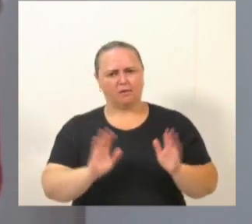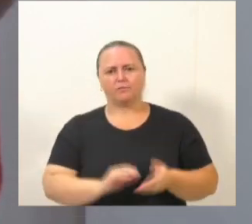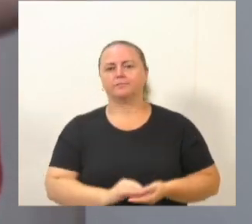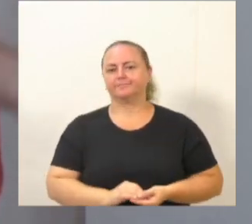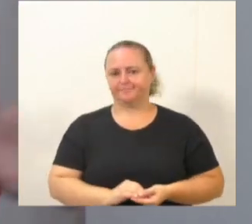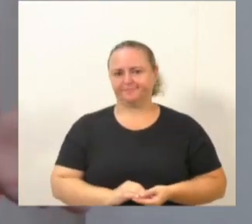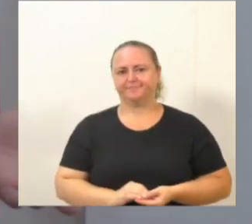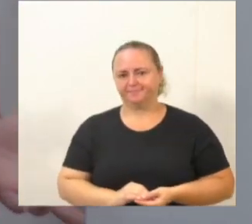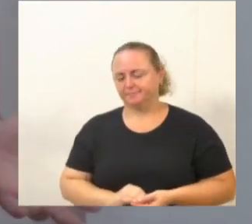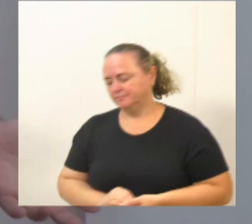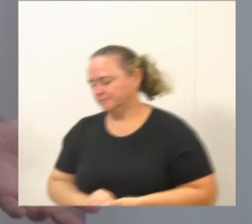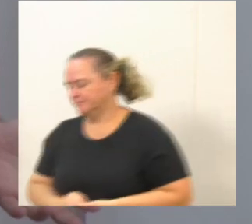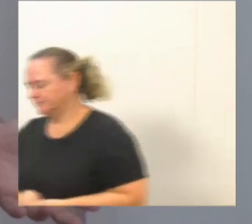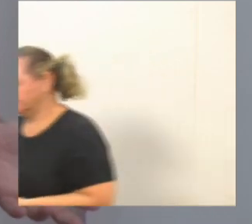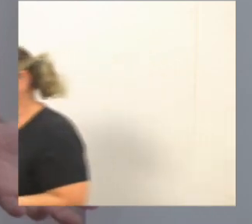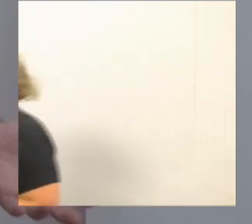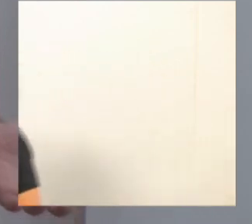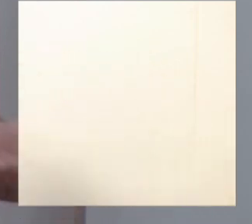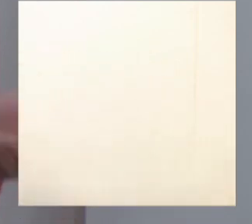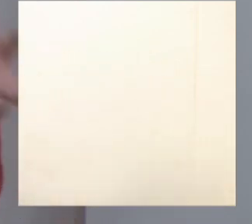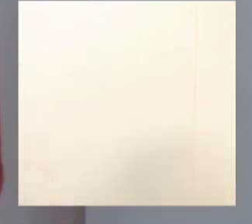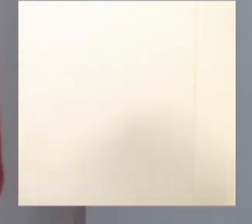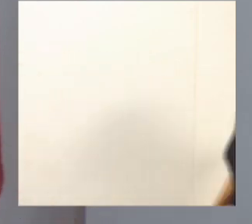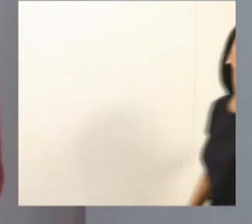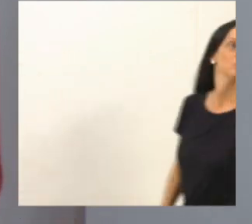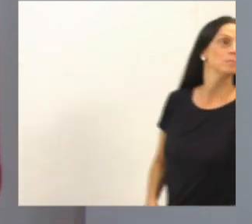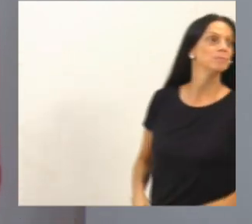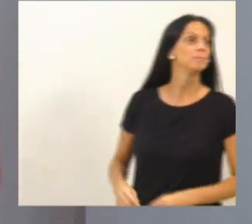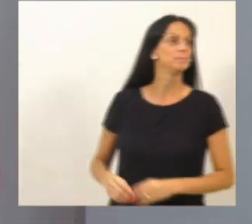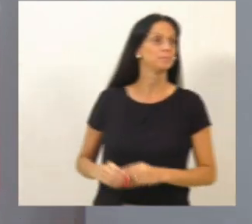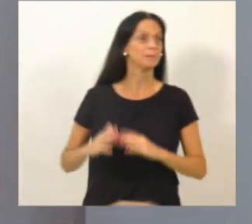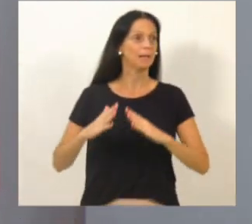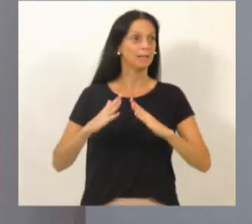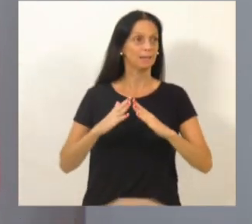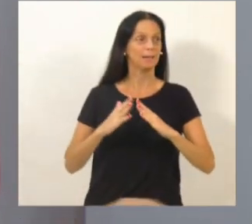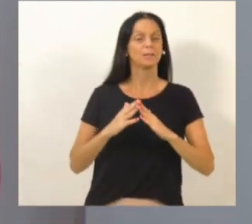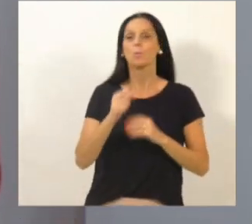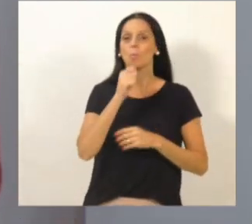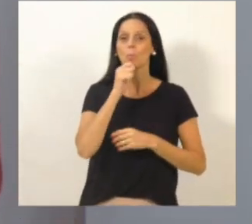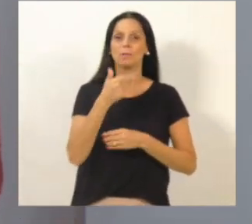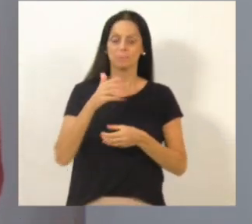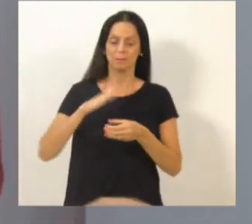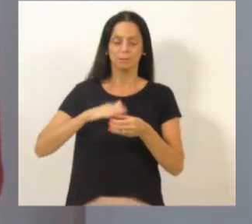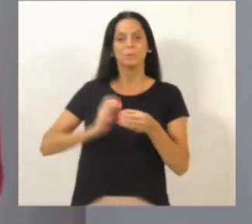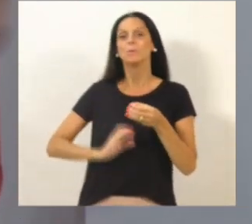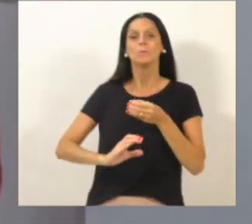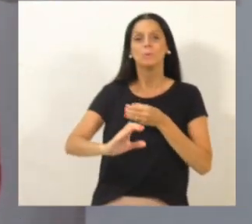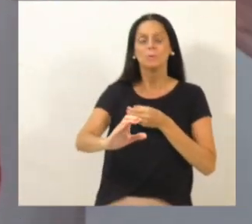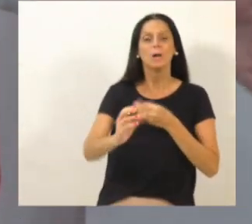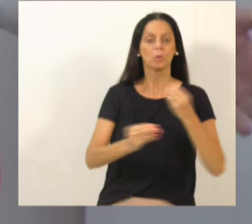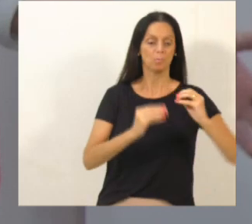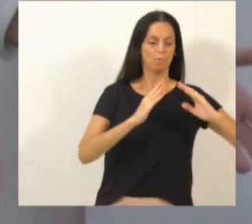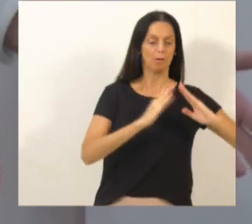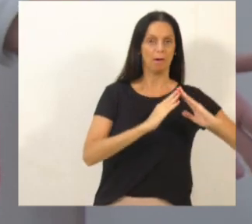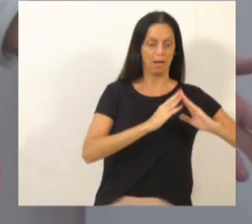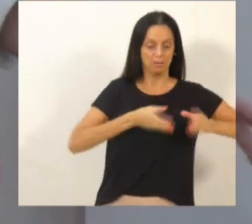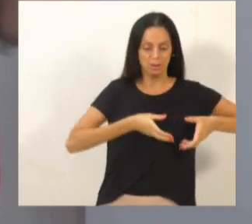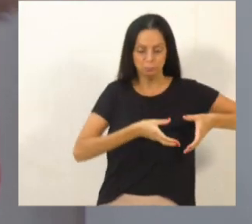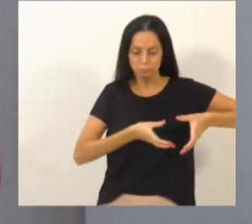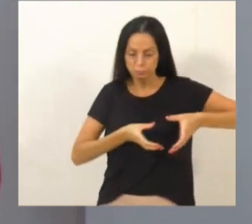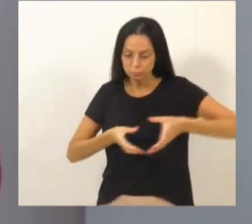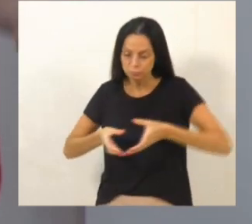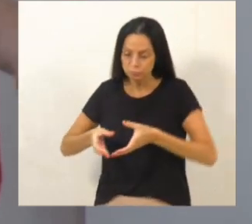nas ruas onde ainda não tem rede de esgoto, ele sai pela tubulação do esgoto da casa, pela rede de